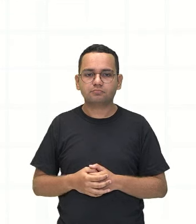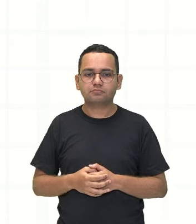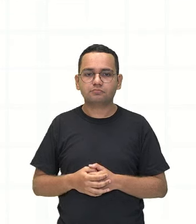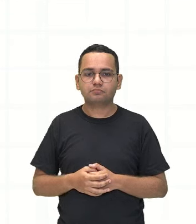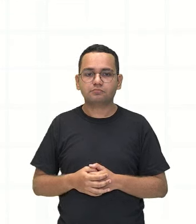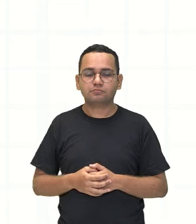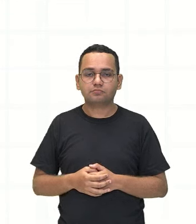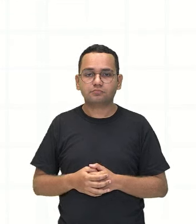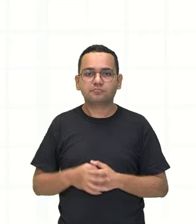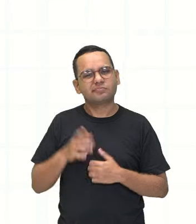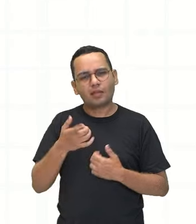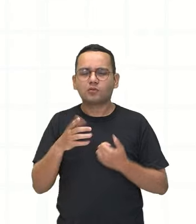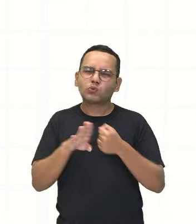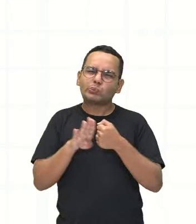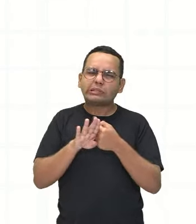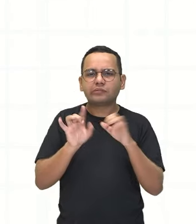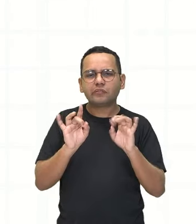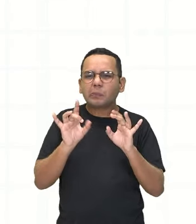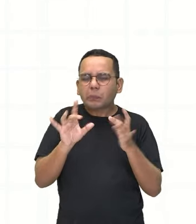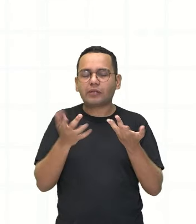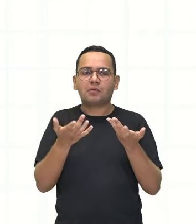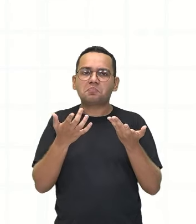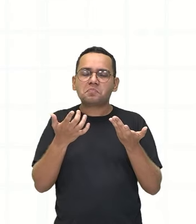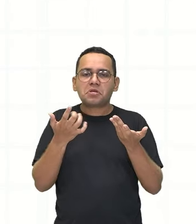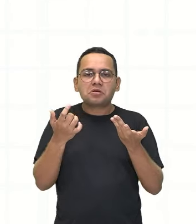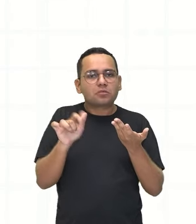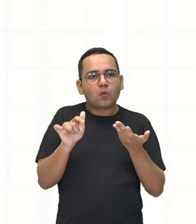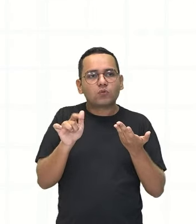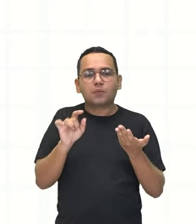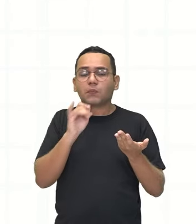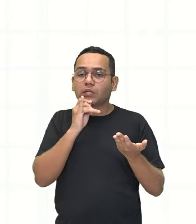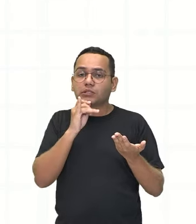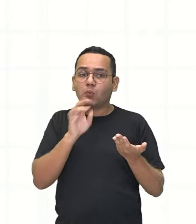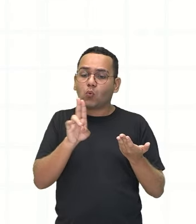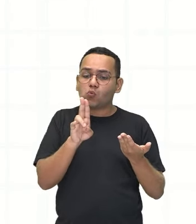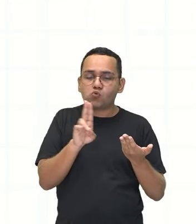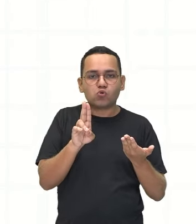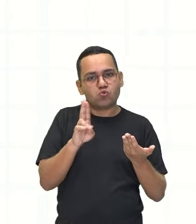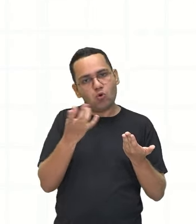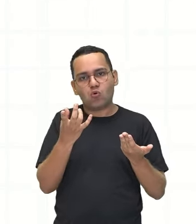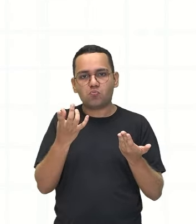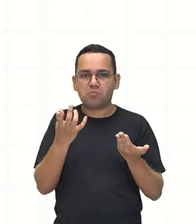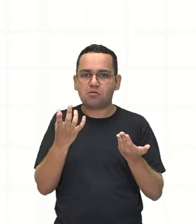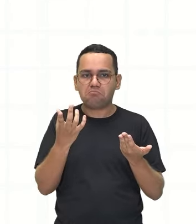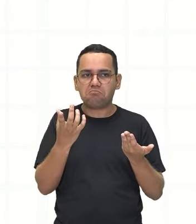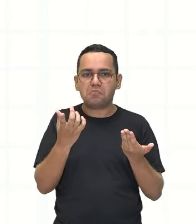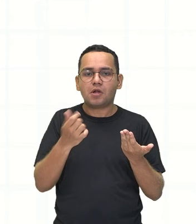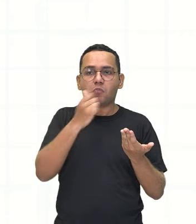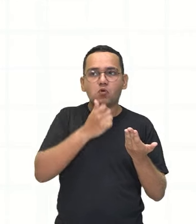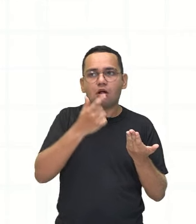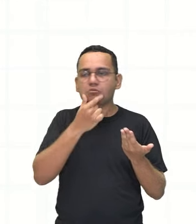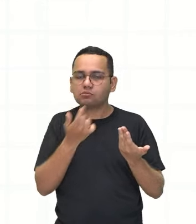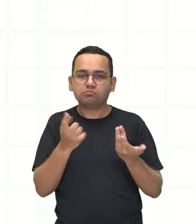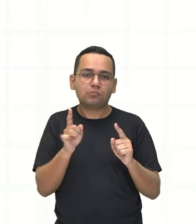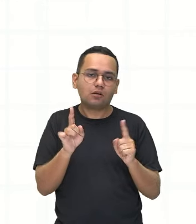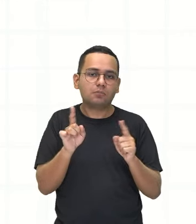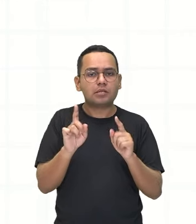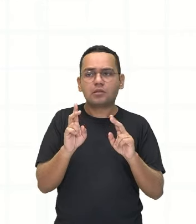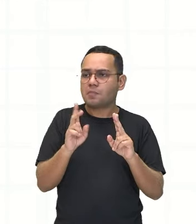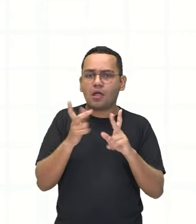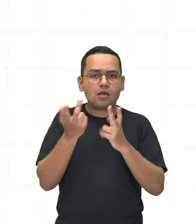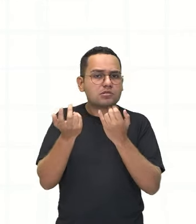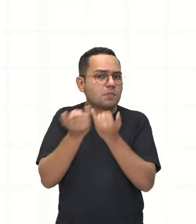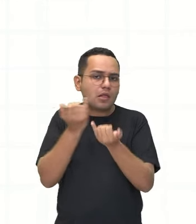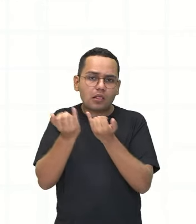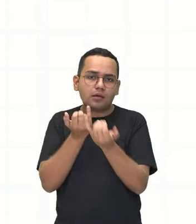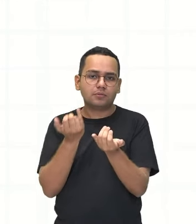um substantivo, um nome, né? Para designar. Ele sempre vai ser o mesmo, sendo apenas que a gente vai ter que